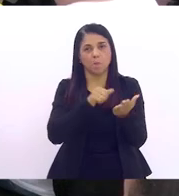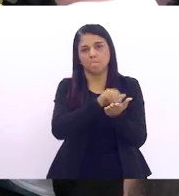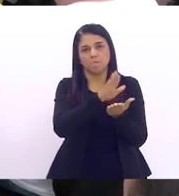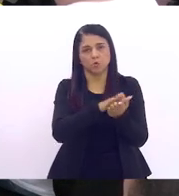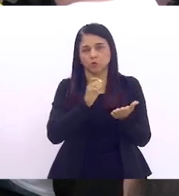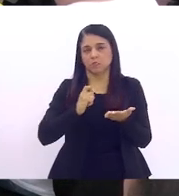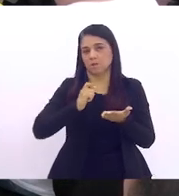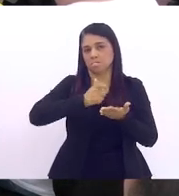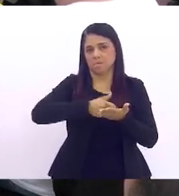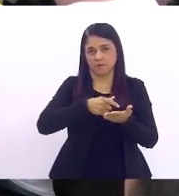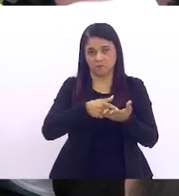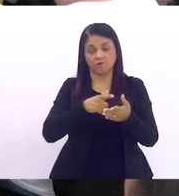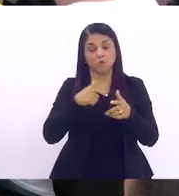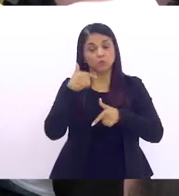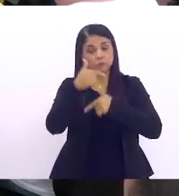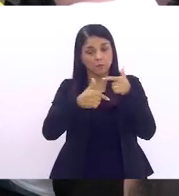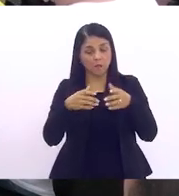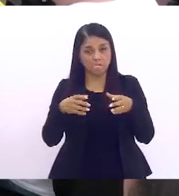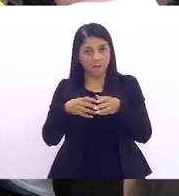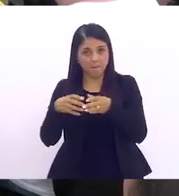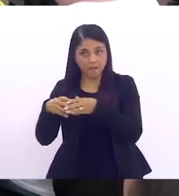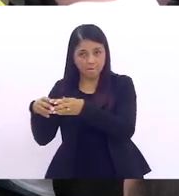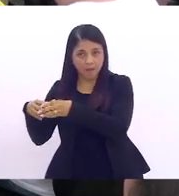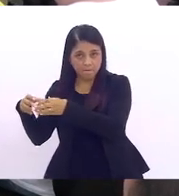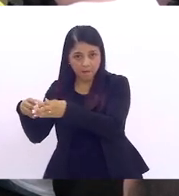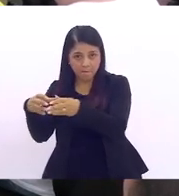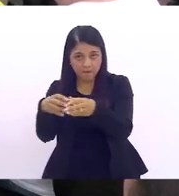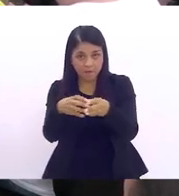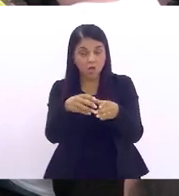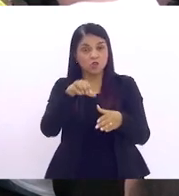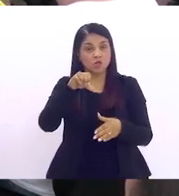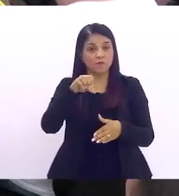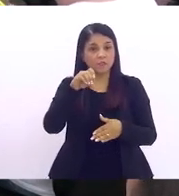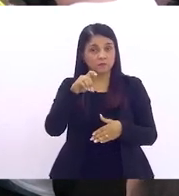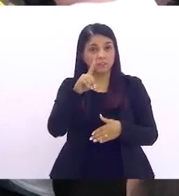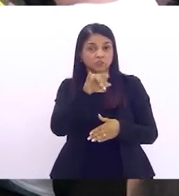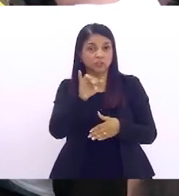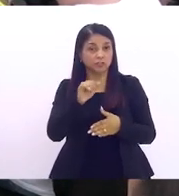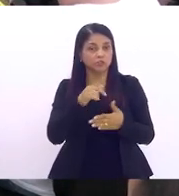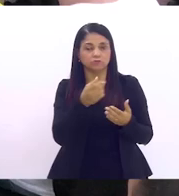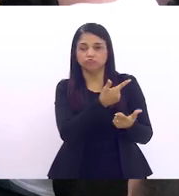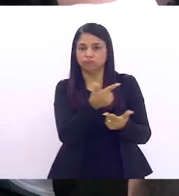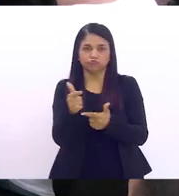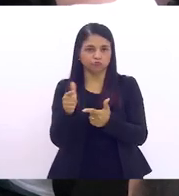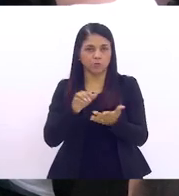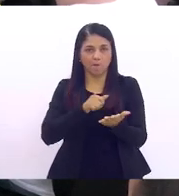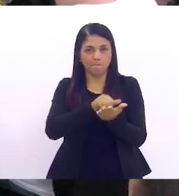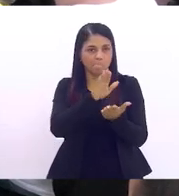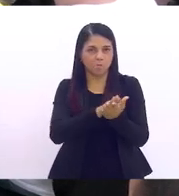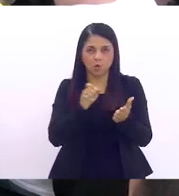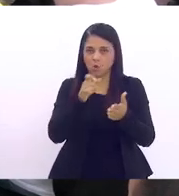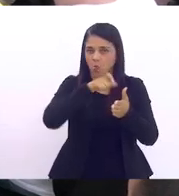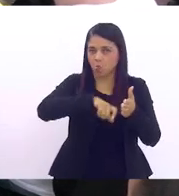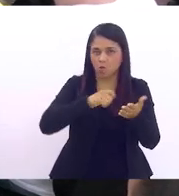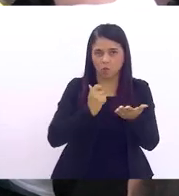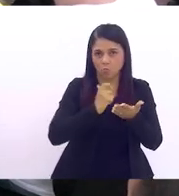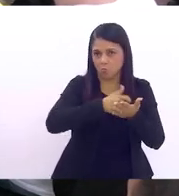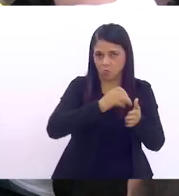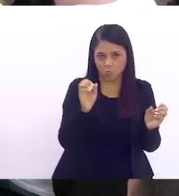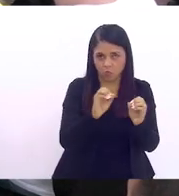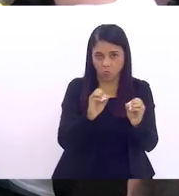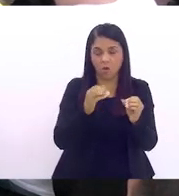trabalho amplo com várias disciplinas que durante 90 dias não teria autuação para que a gente tivesse a comunicação